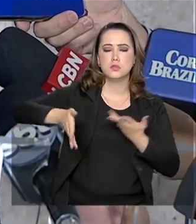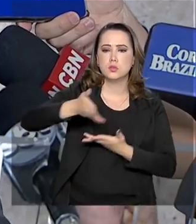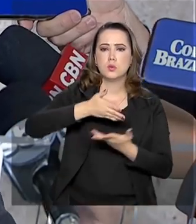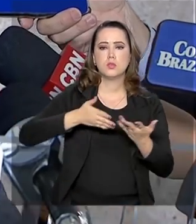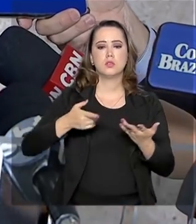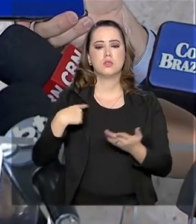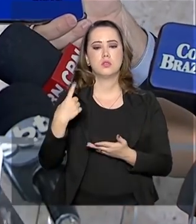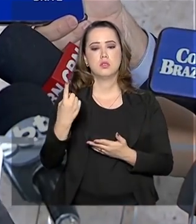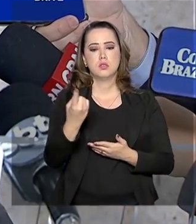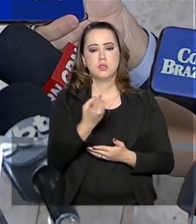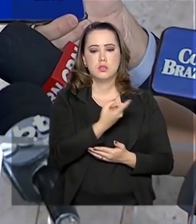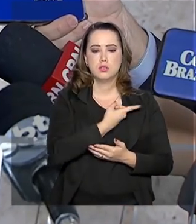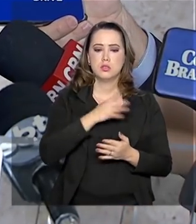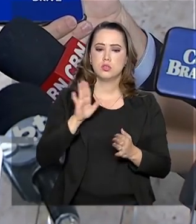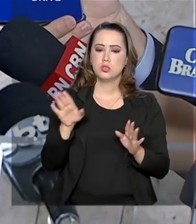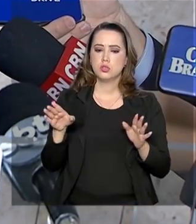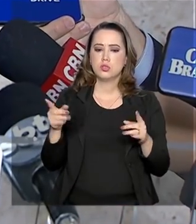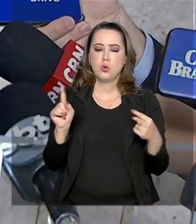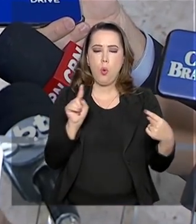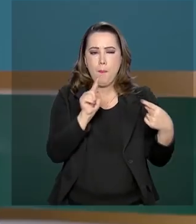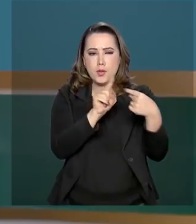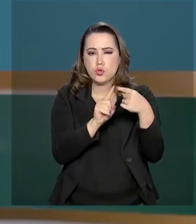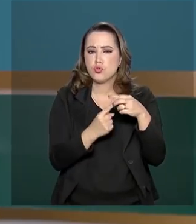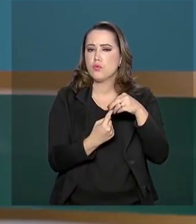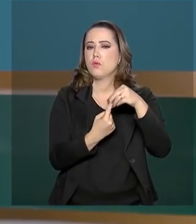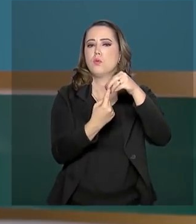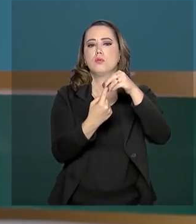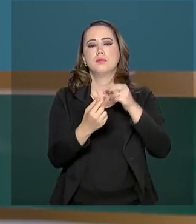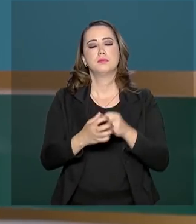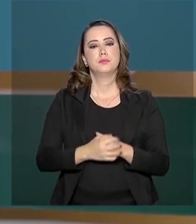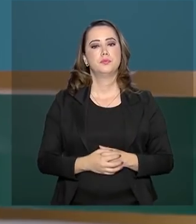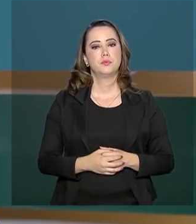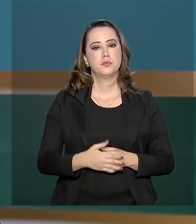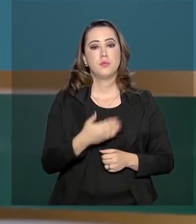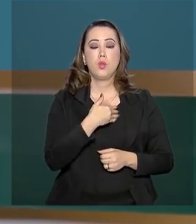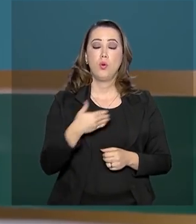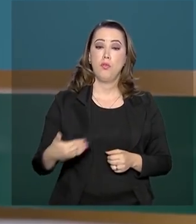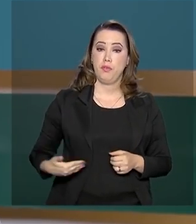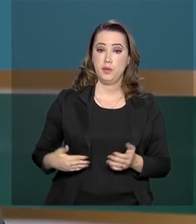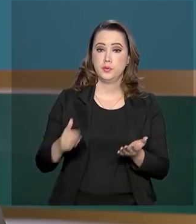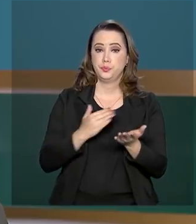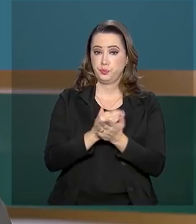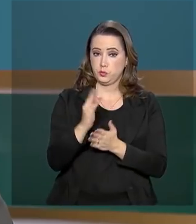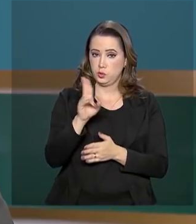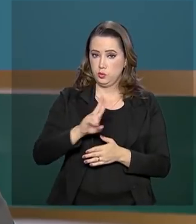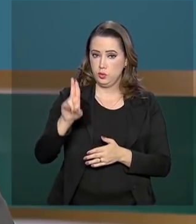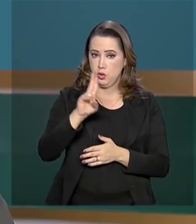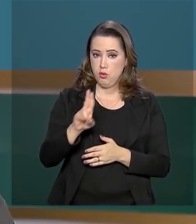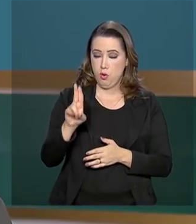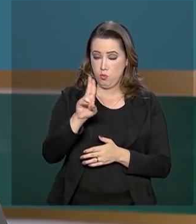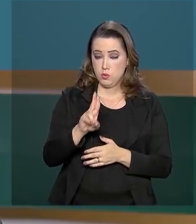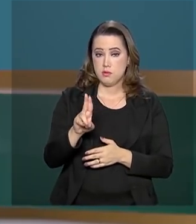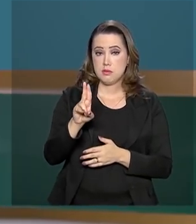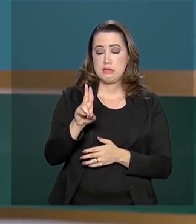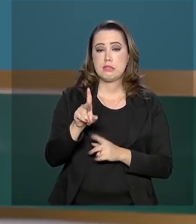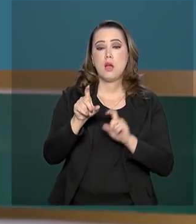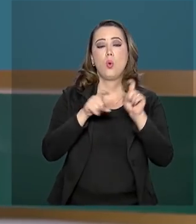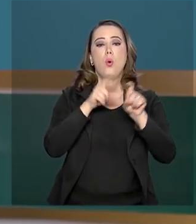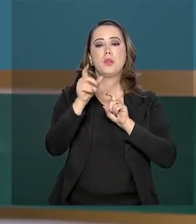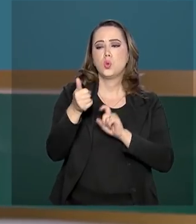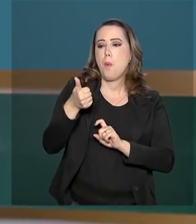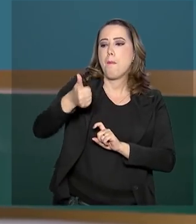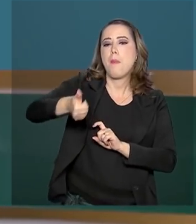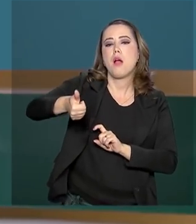gente se chegue ao nosso demandão comum. O governo começou a implantar o ponto eletrônico para servidores